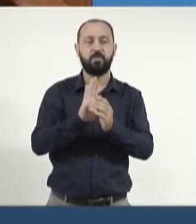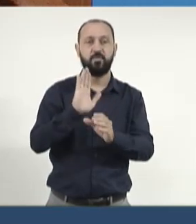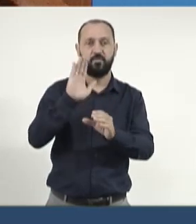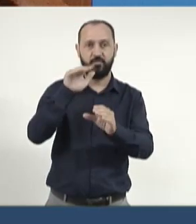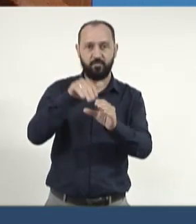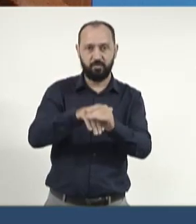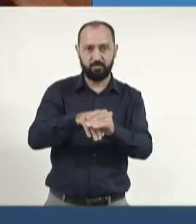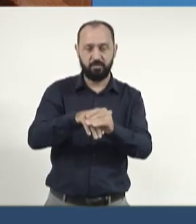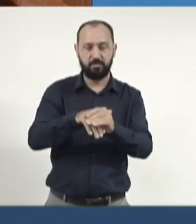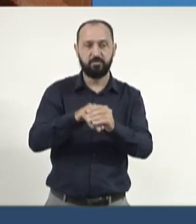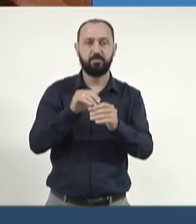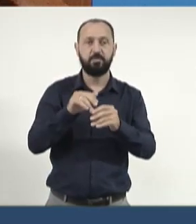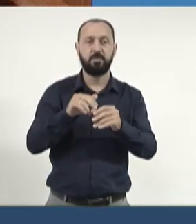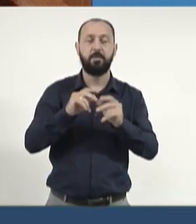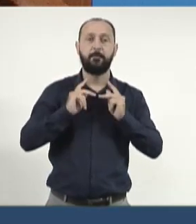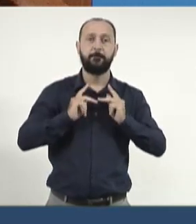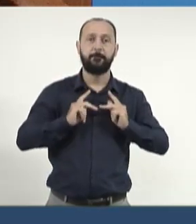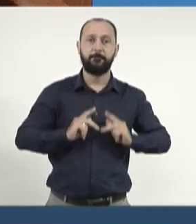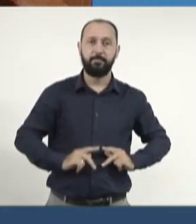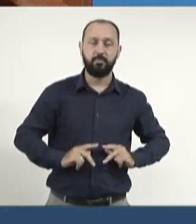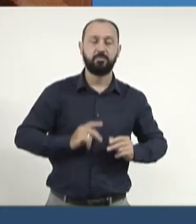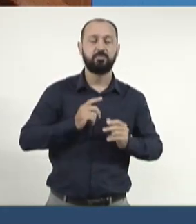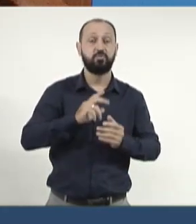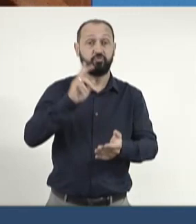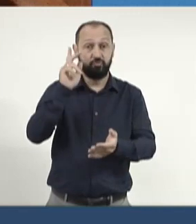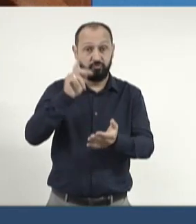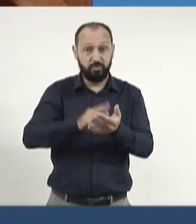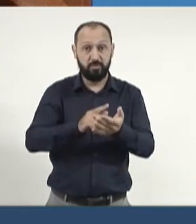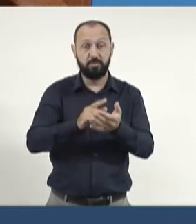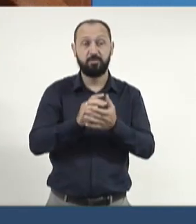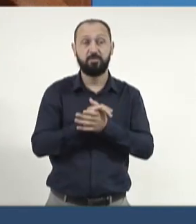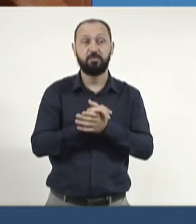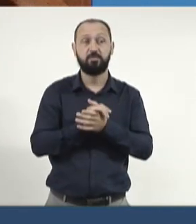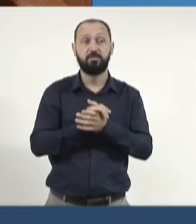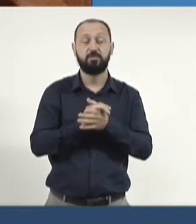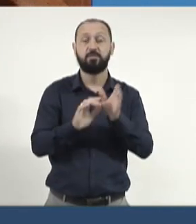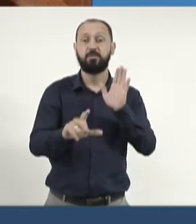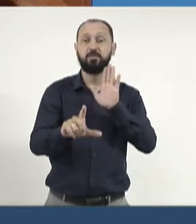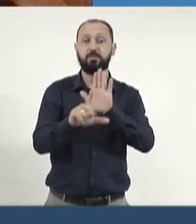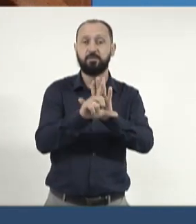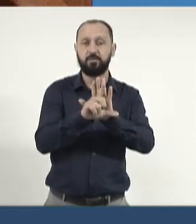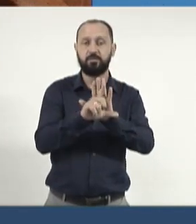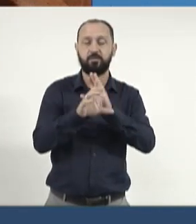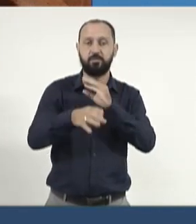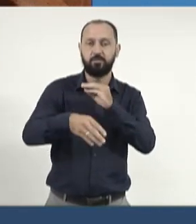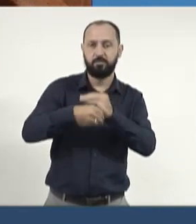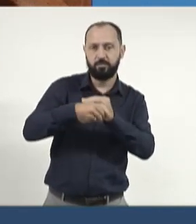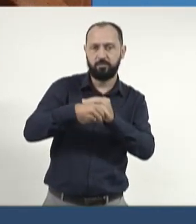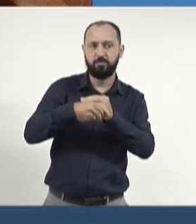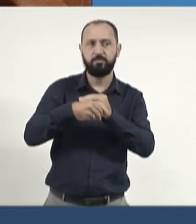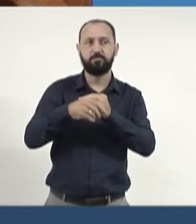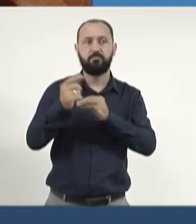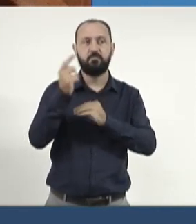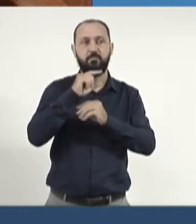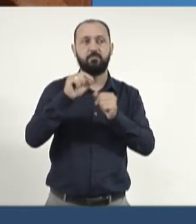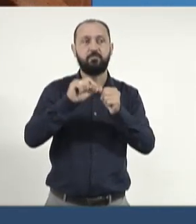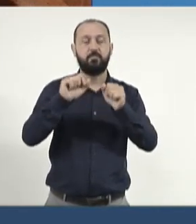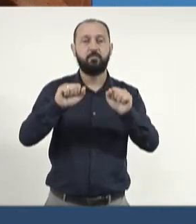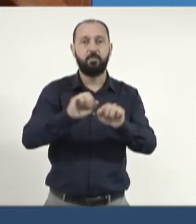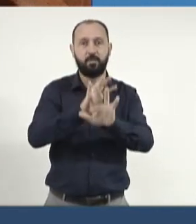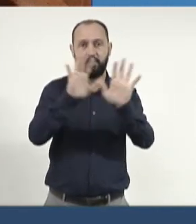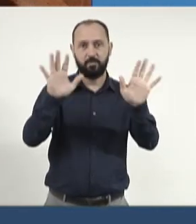votações, posicionamentos verdadeiros, leis, emendas que darão